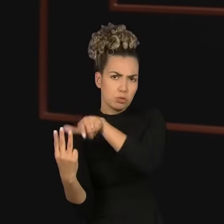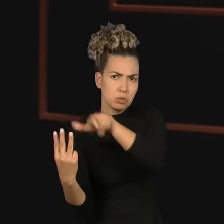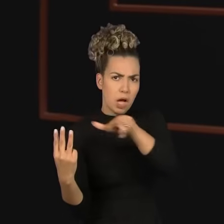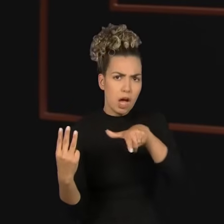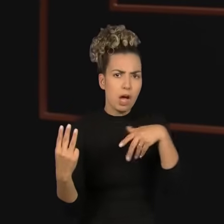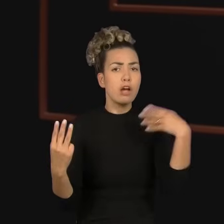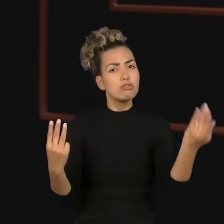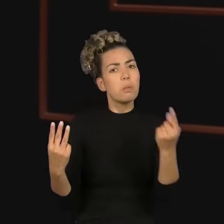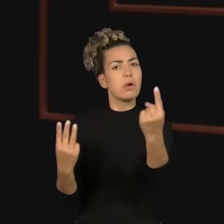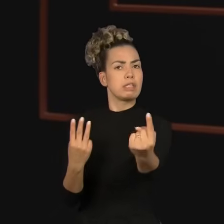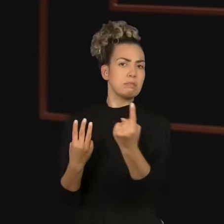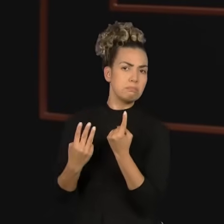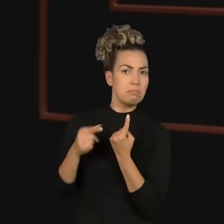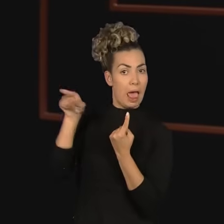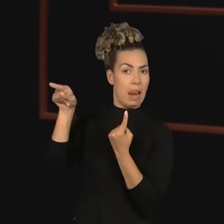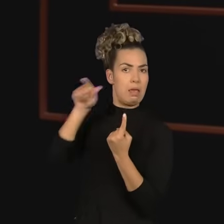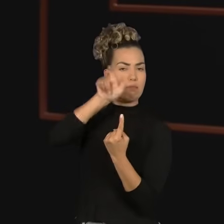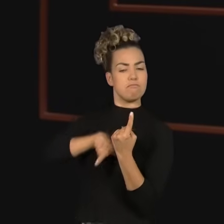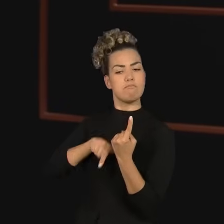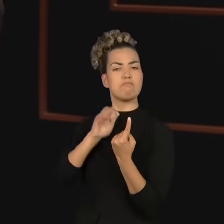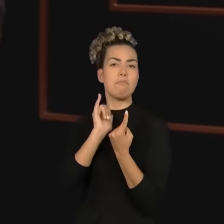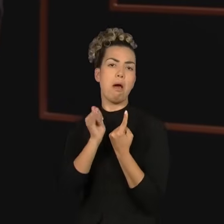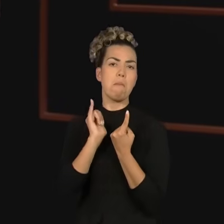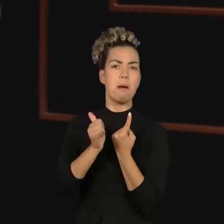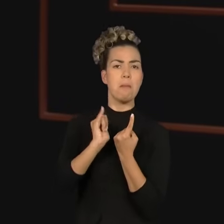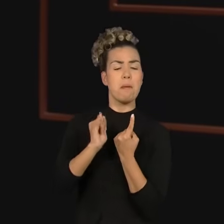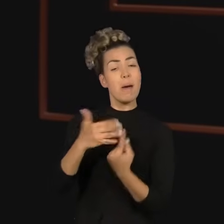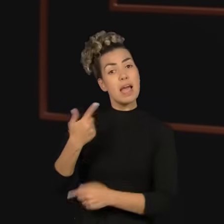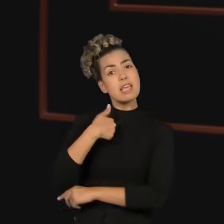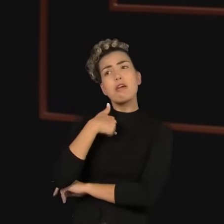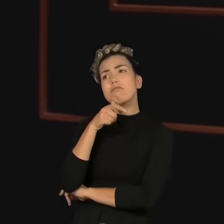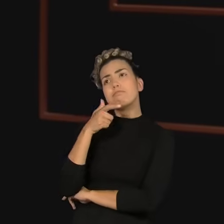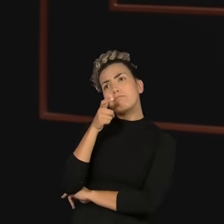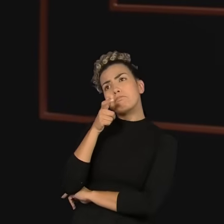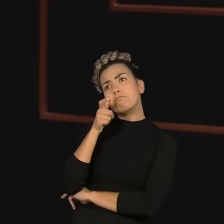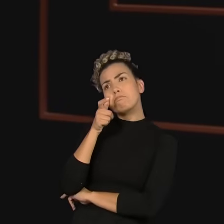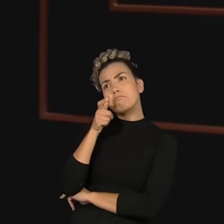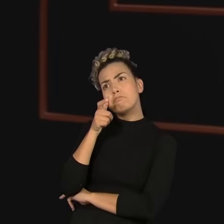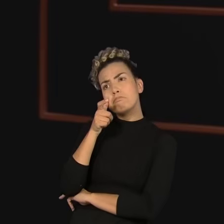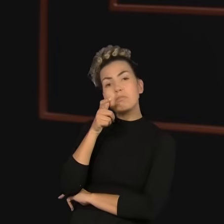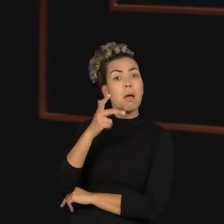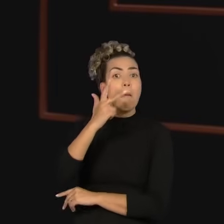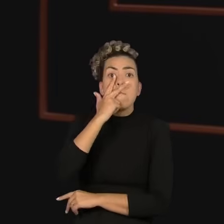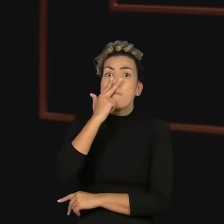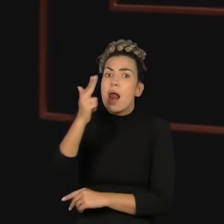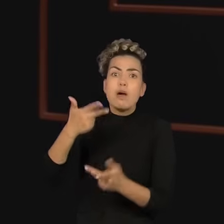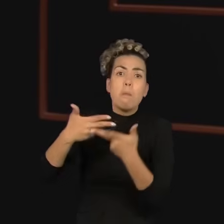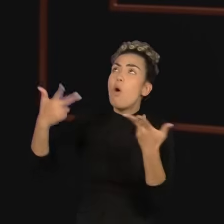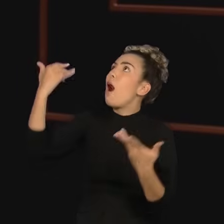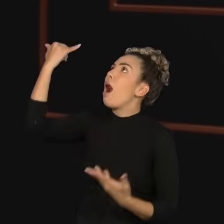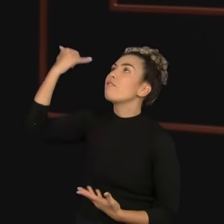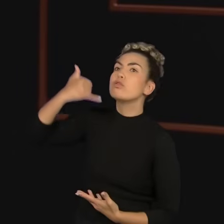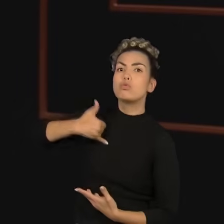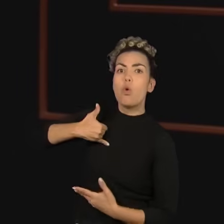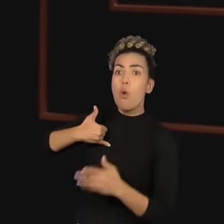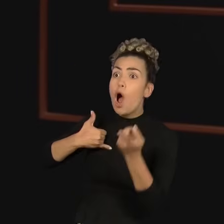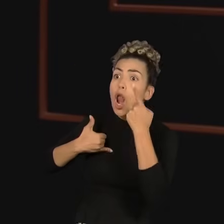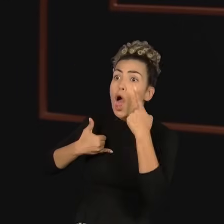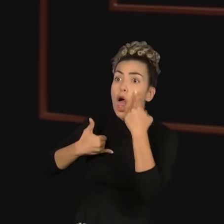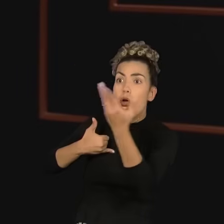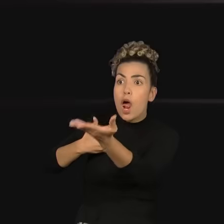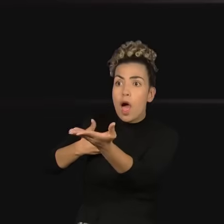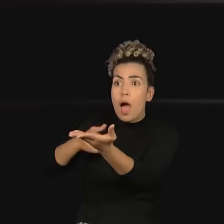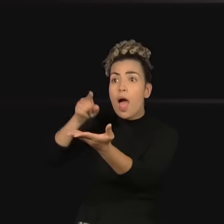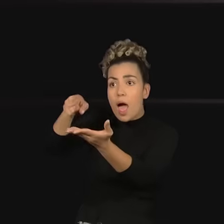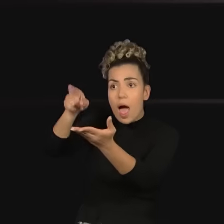E aí eu fiquei assim, parecia que alguém fala assim, veja a atriz que você precisa para fazer o Fica